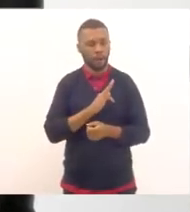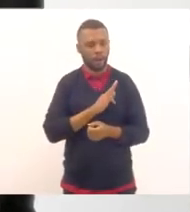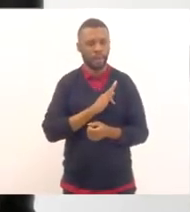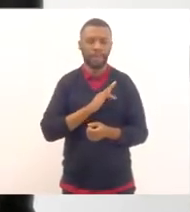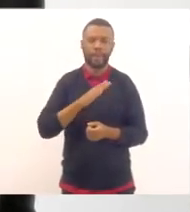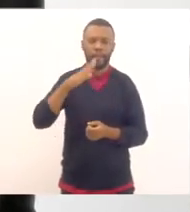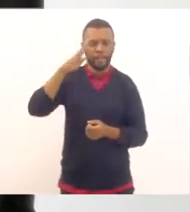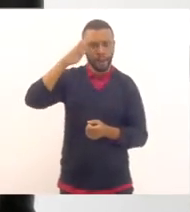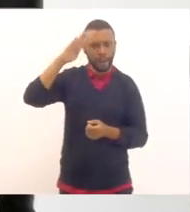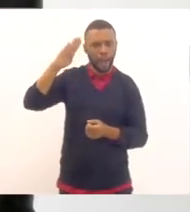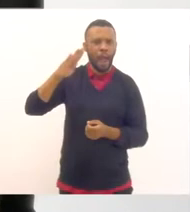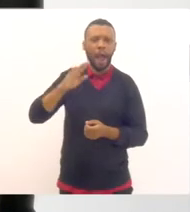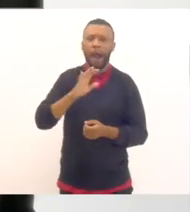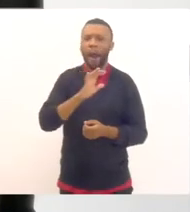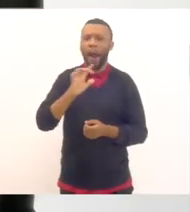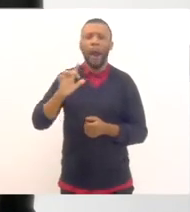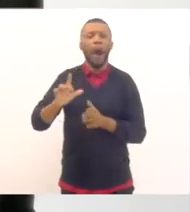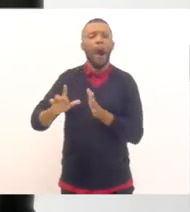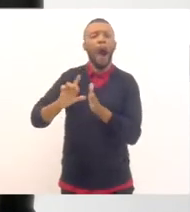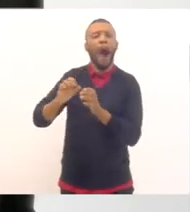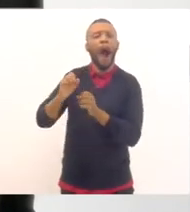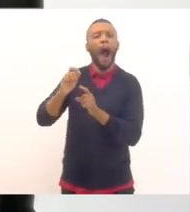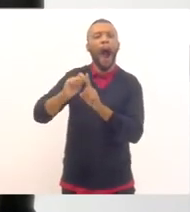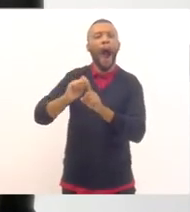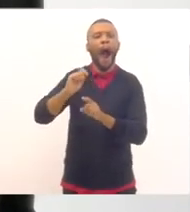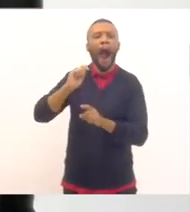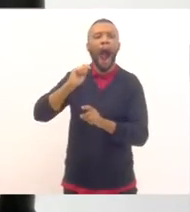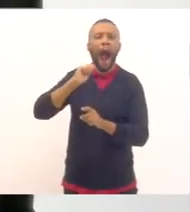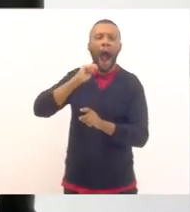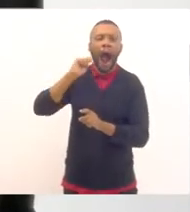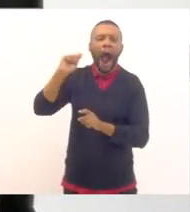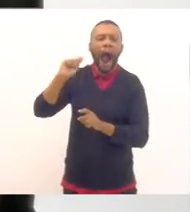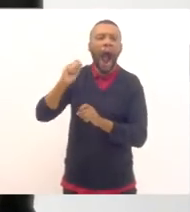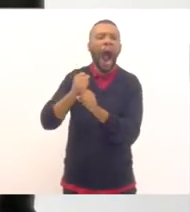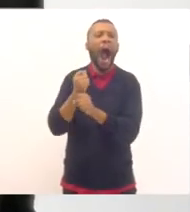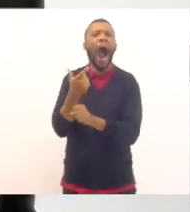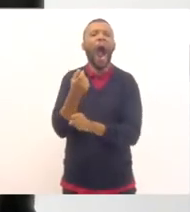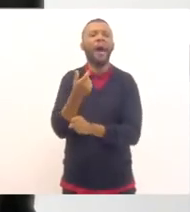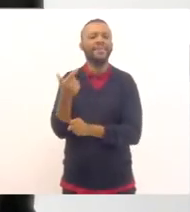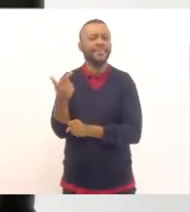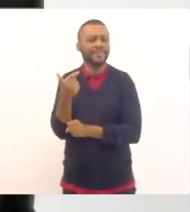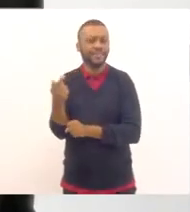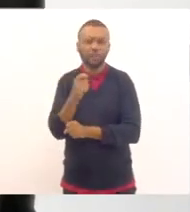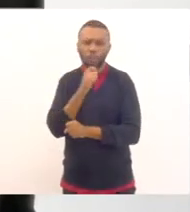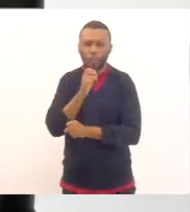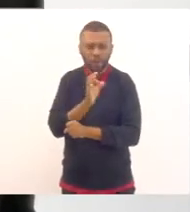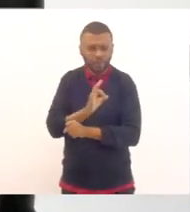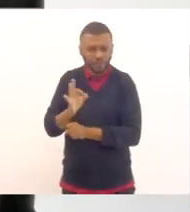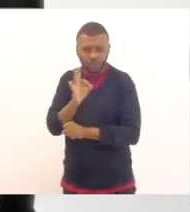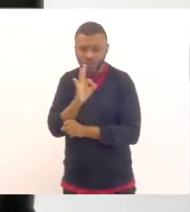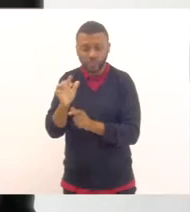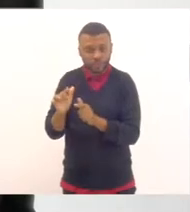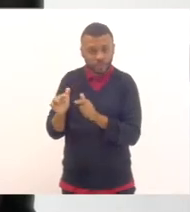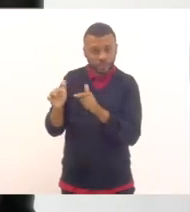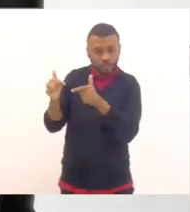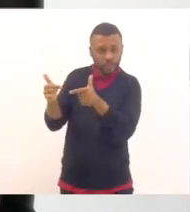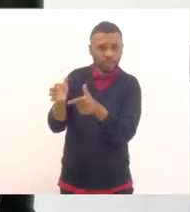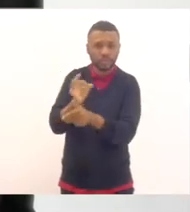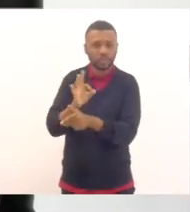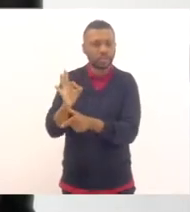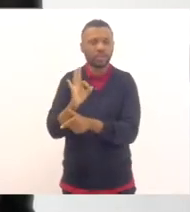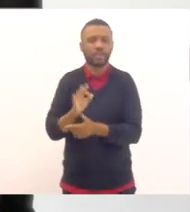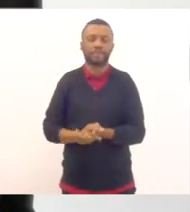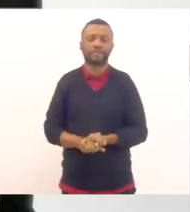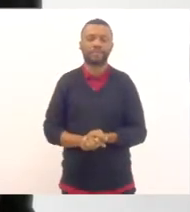em antes de abril de 2022 não havia operações assim o funciona o policiamento é apenas em função do grupamento de o